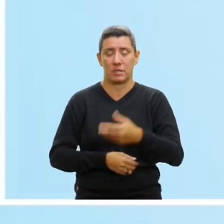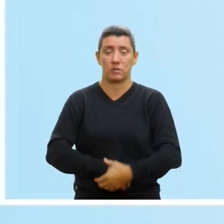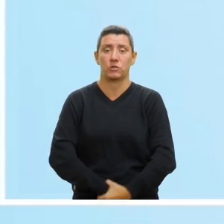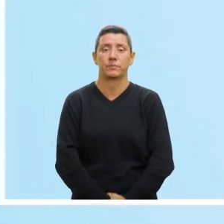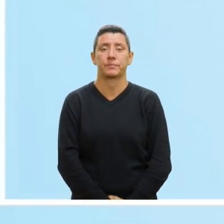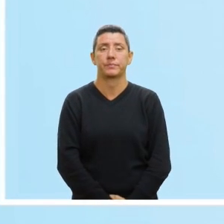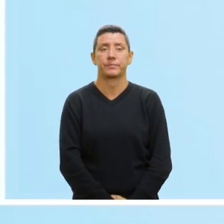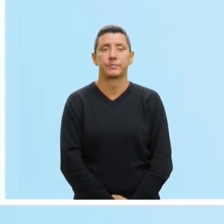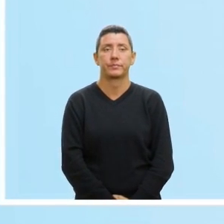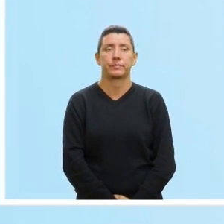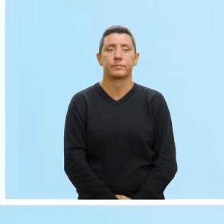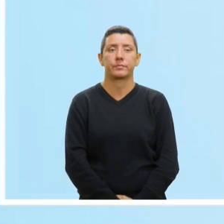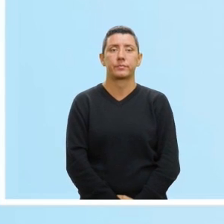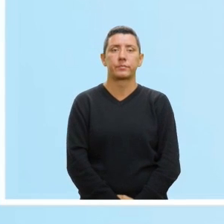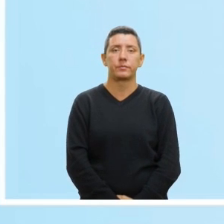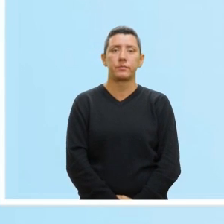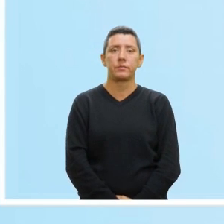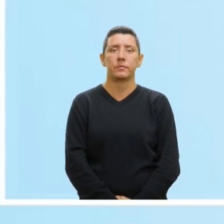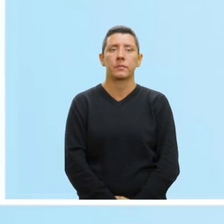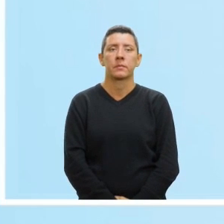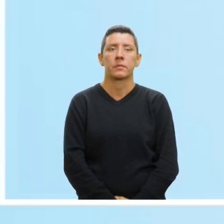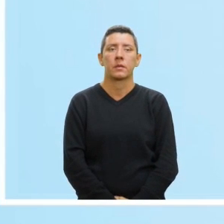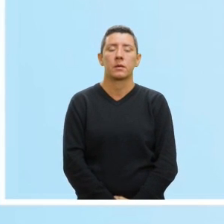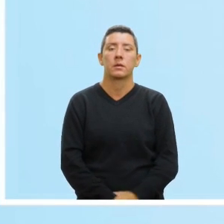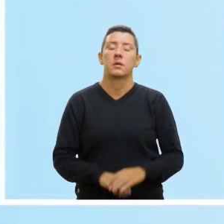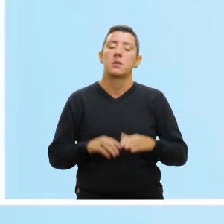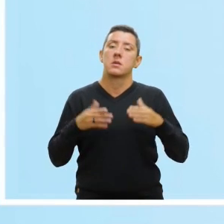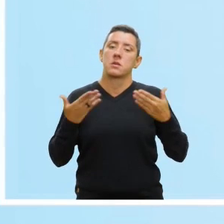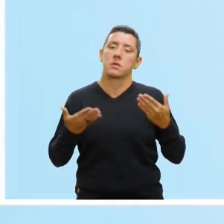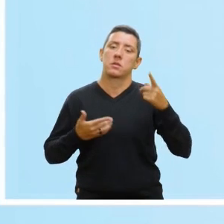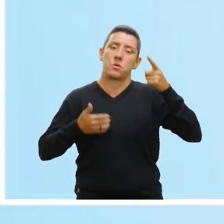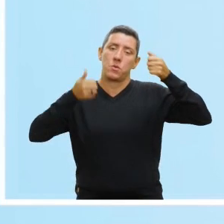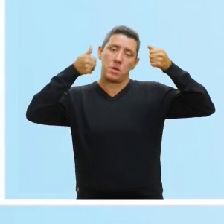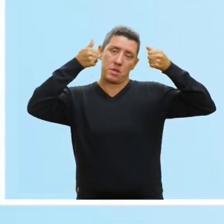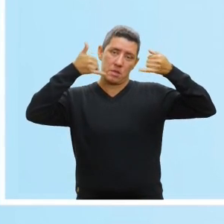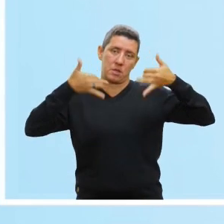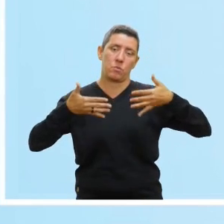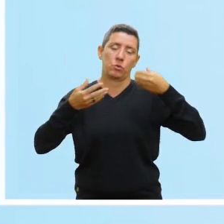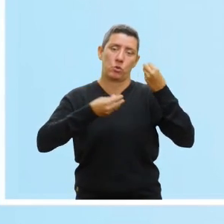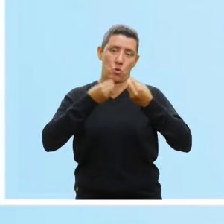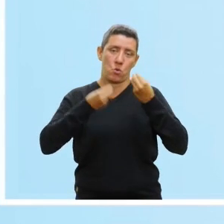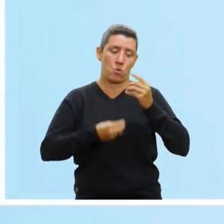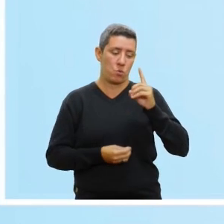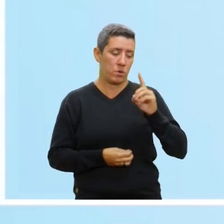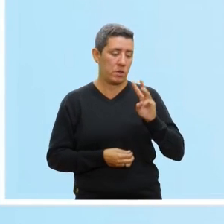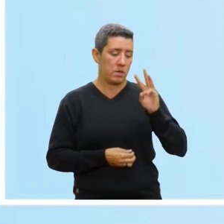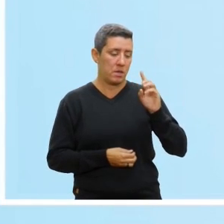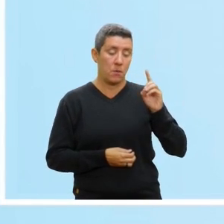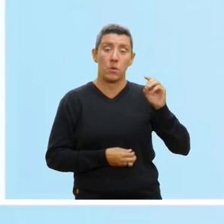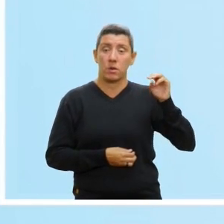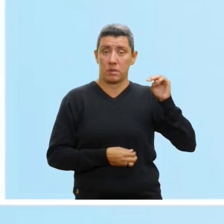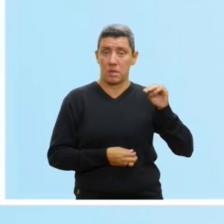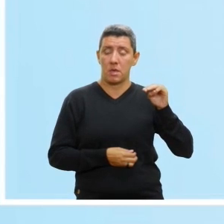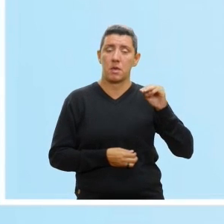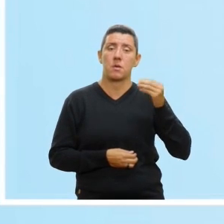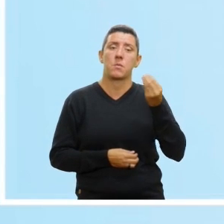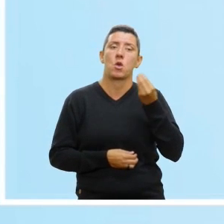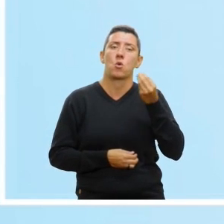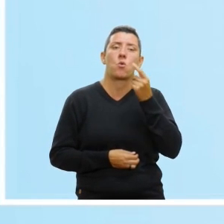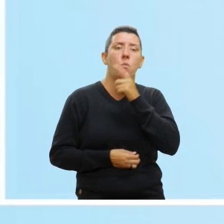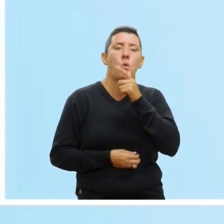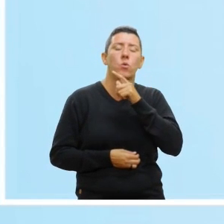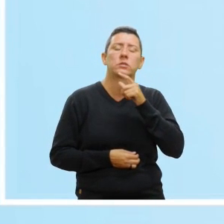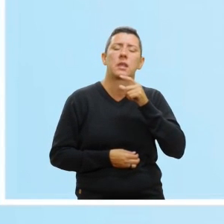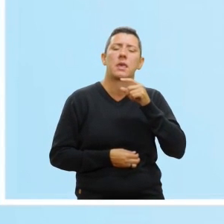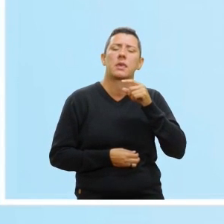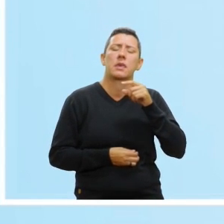Então, bacana. Então, eu mostrei os componentes de um sistema DWDM, tá? E como que isso reflete